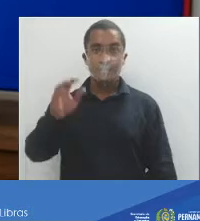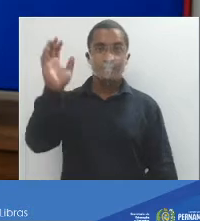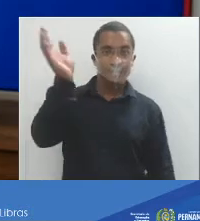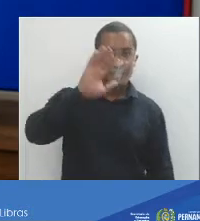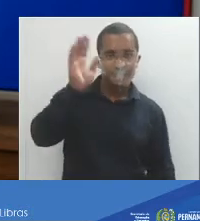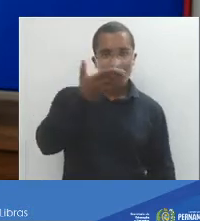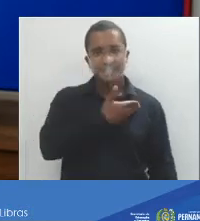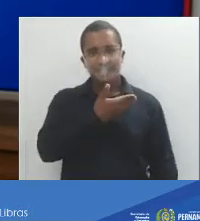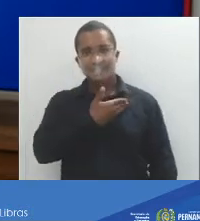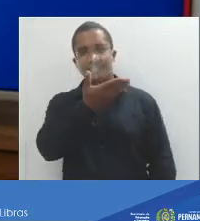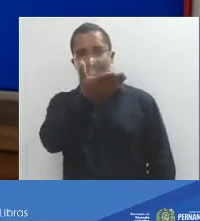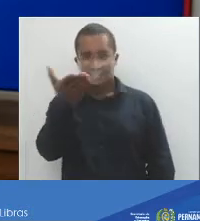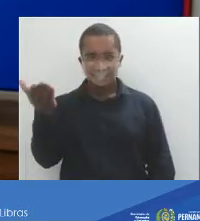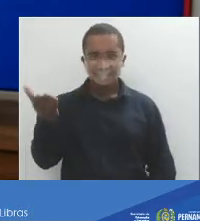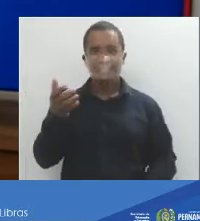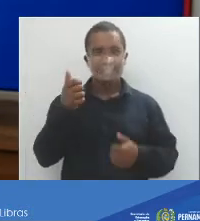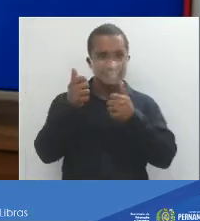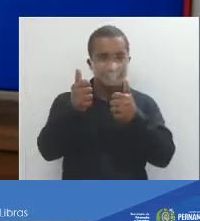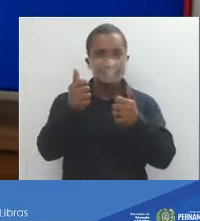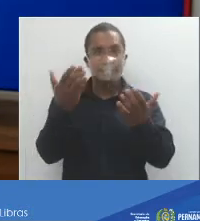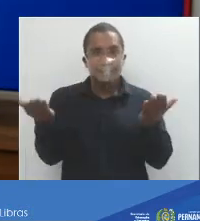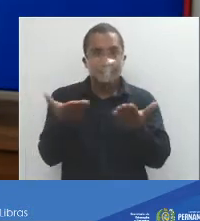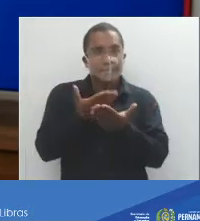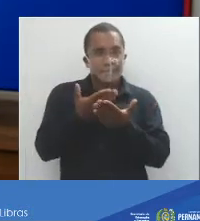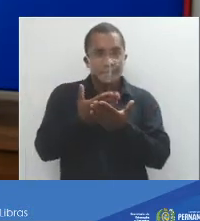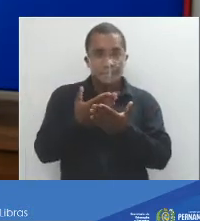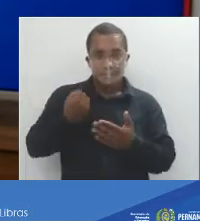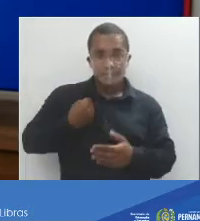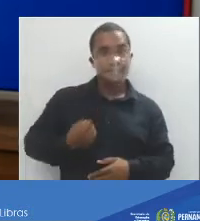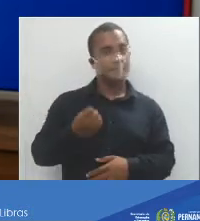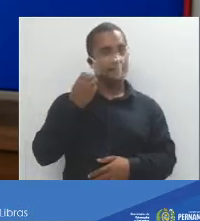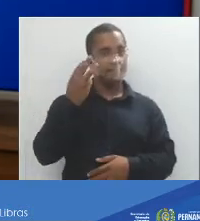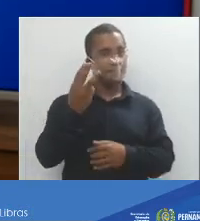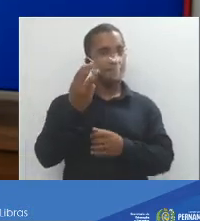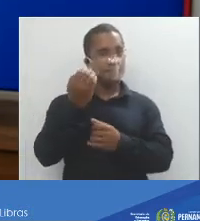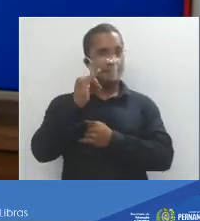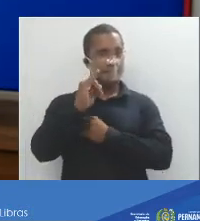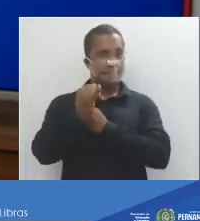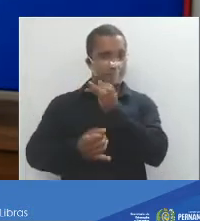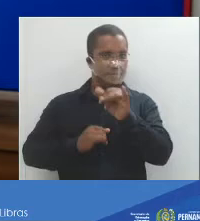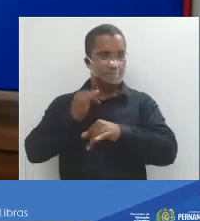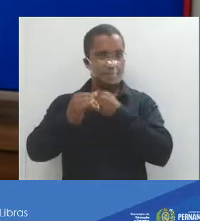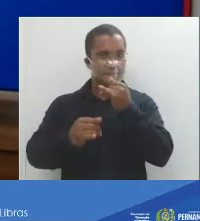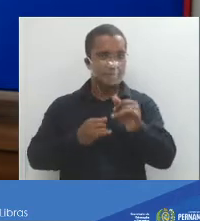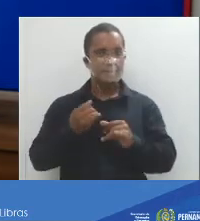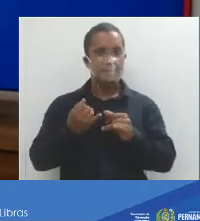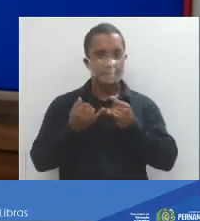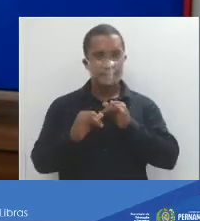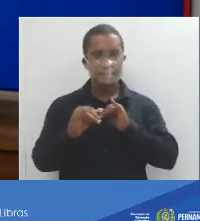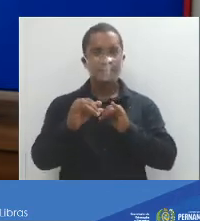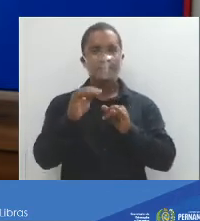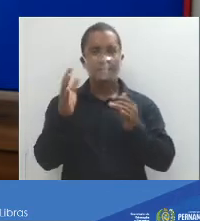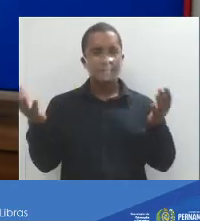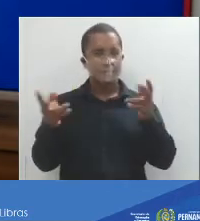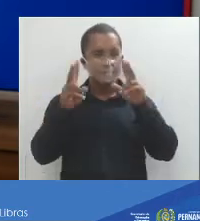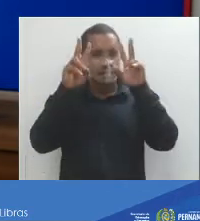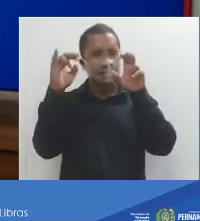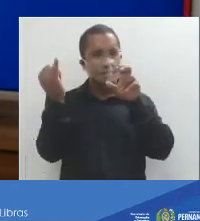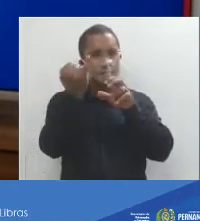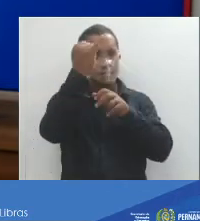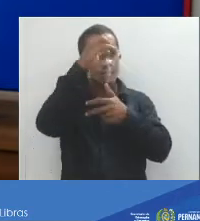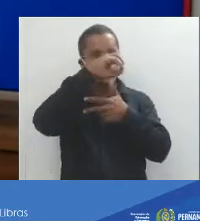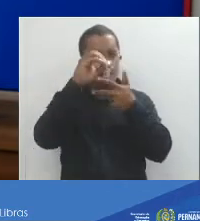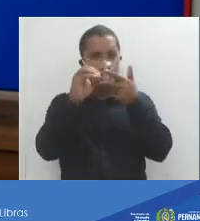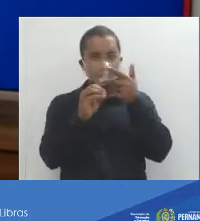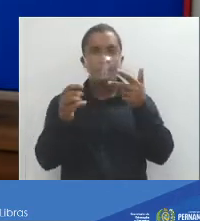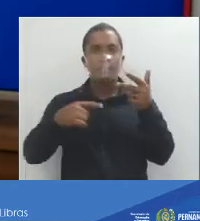Olá, meus amigos, vamos para a aula número 3 de eletricidade, um tópico extremamente importante para o Enem, onde a